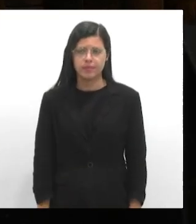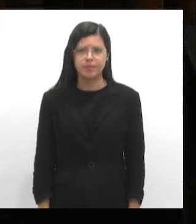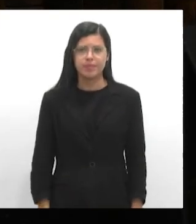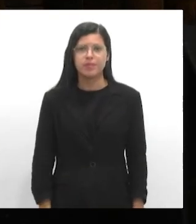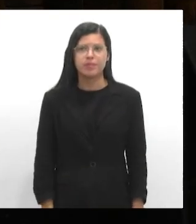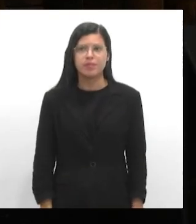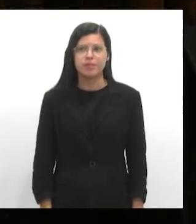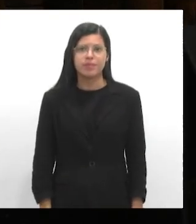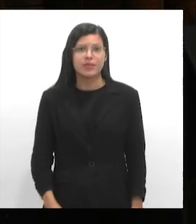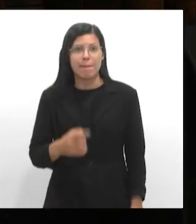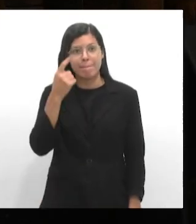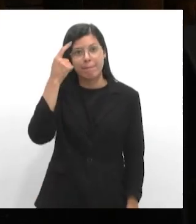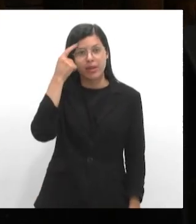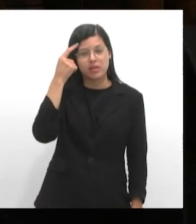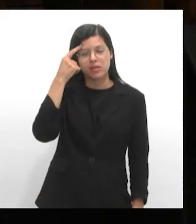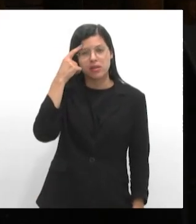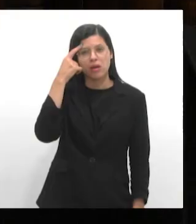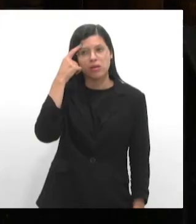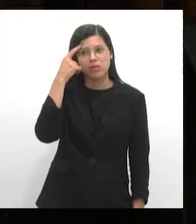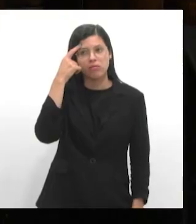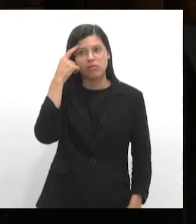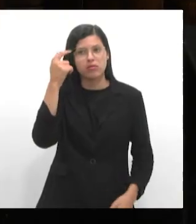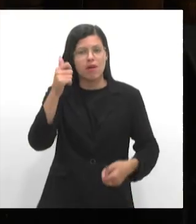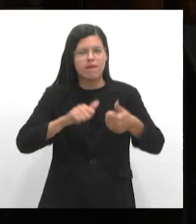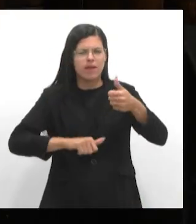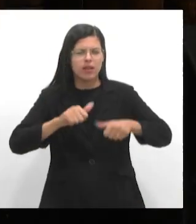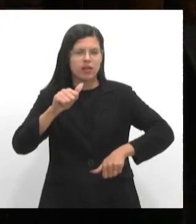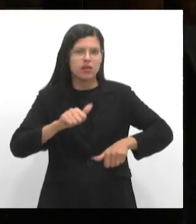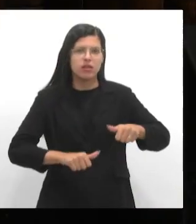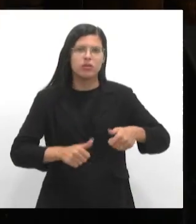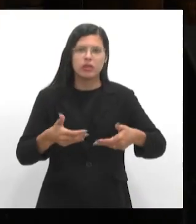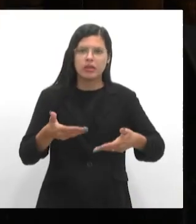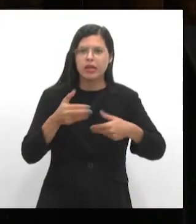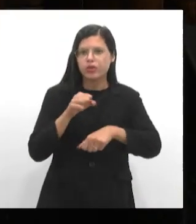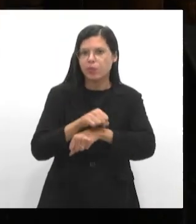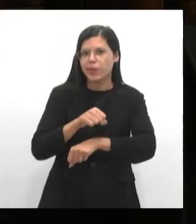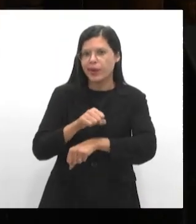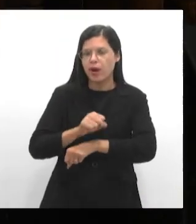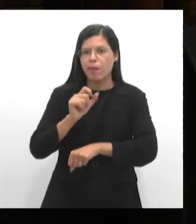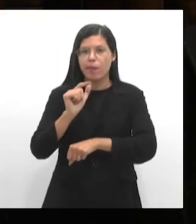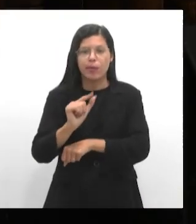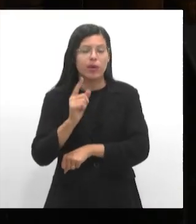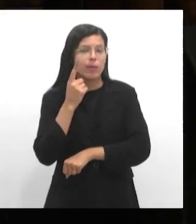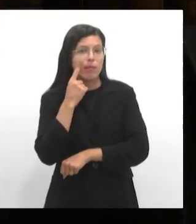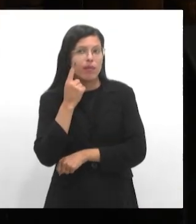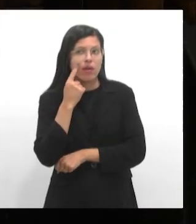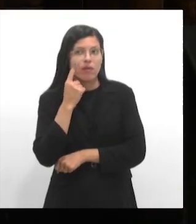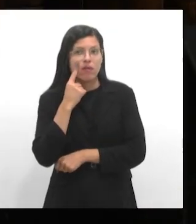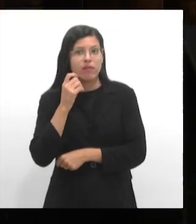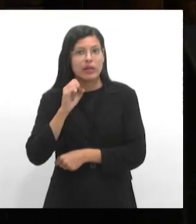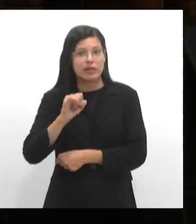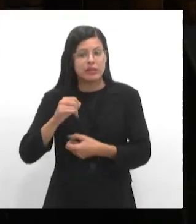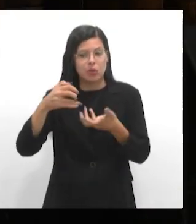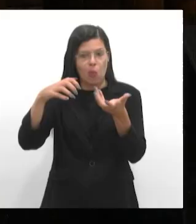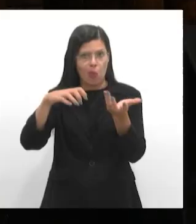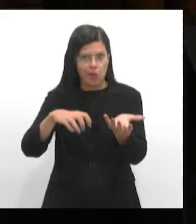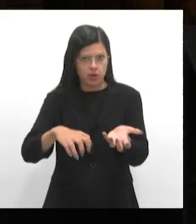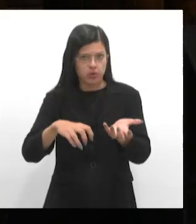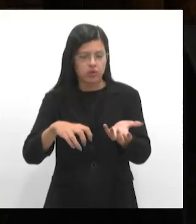está ponderando que quer esperar um pouco mais para ver se o Congresso